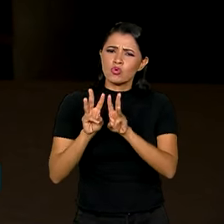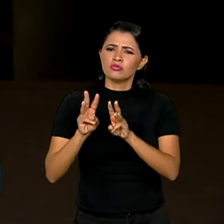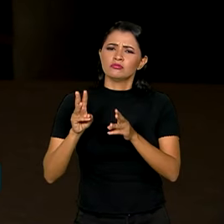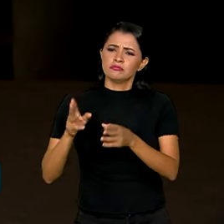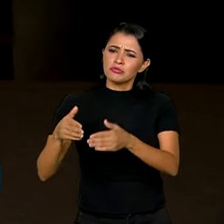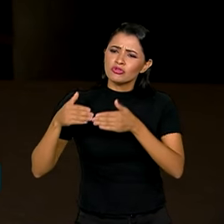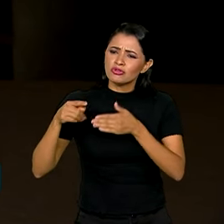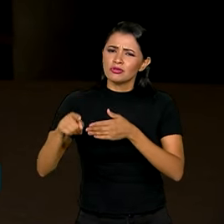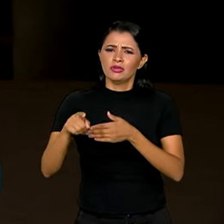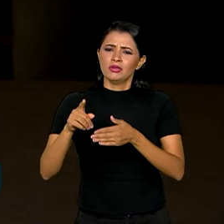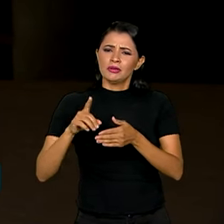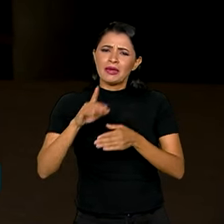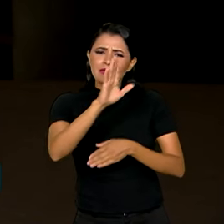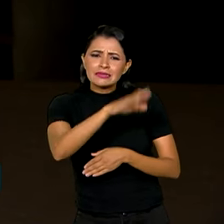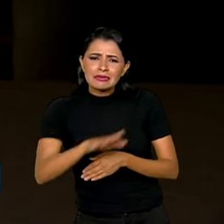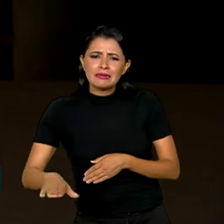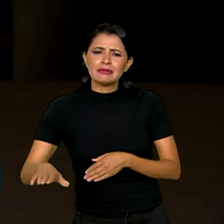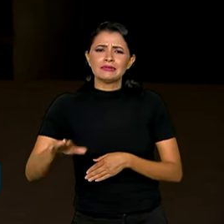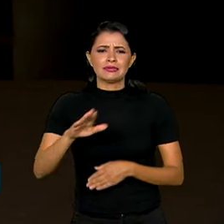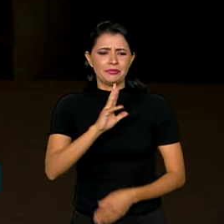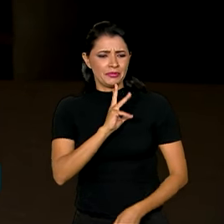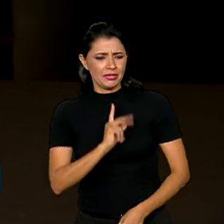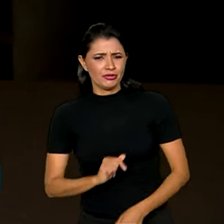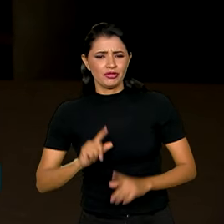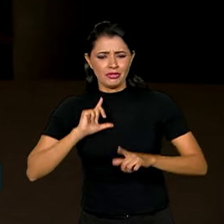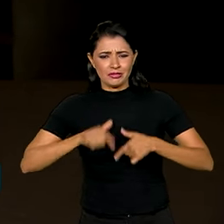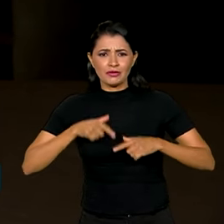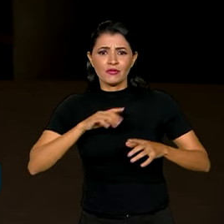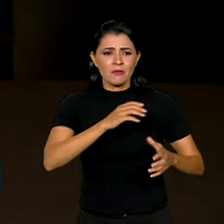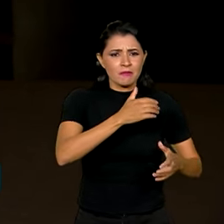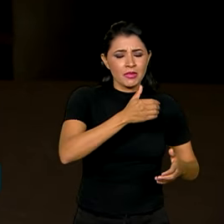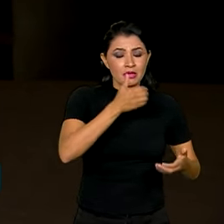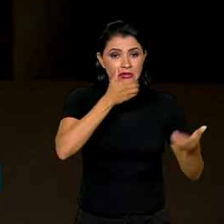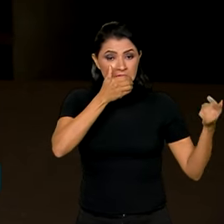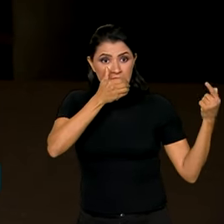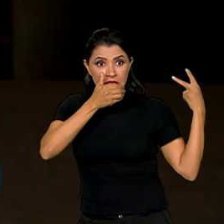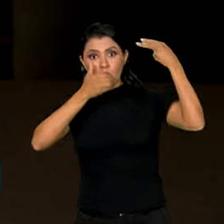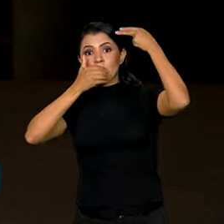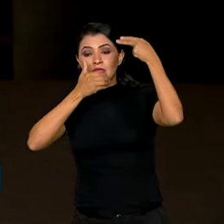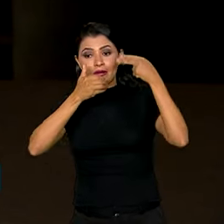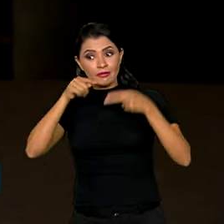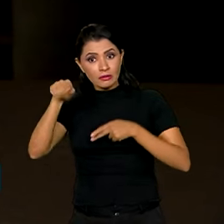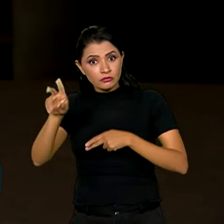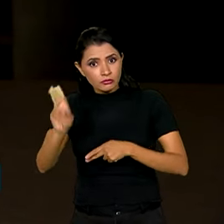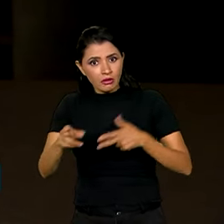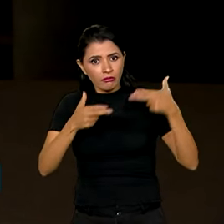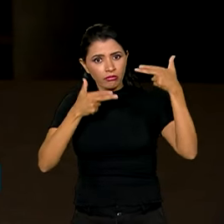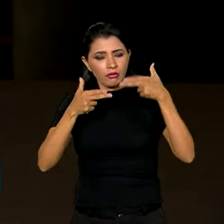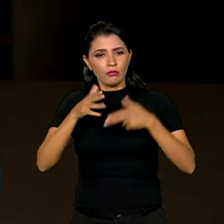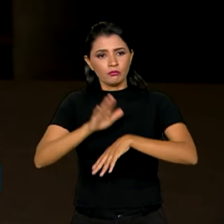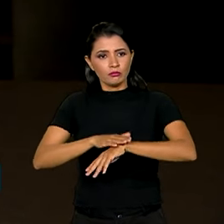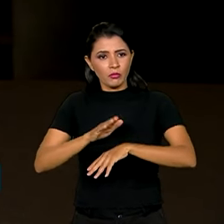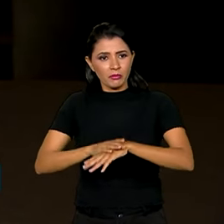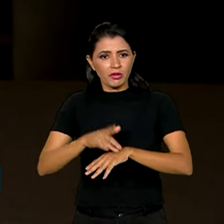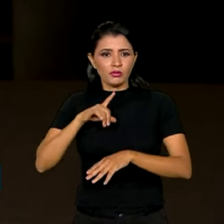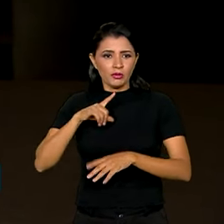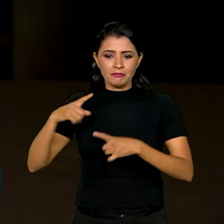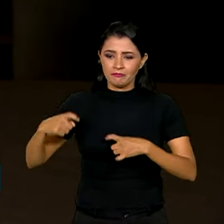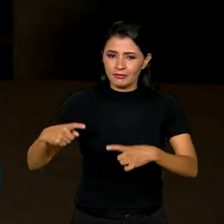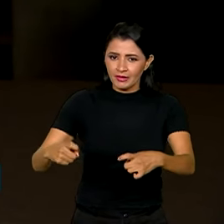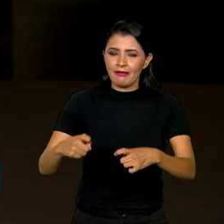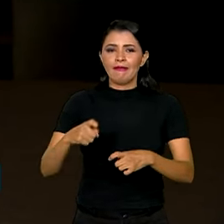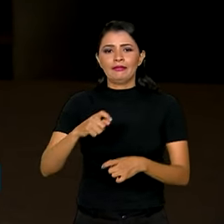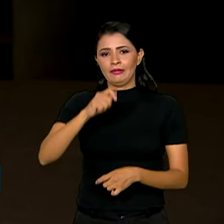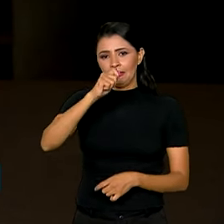de crianças palestinas e israelenses sequestradas e mantidas como reféns durante o confronto entre Hamas